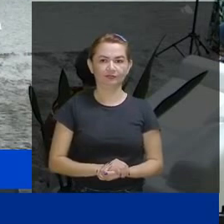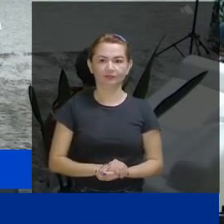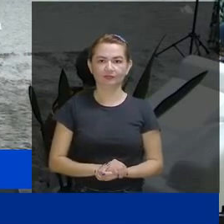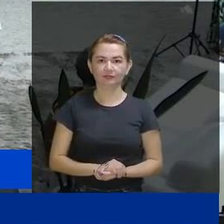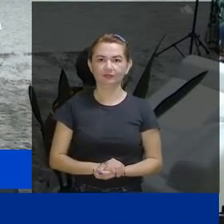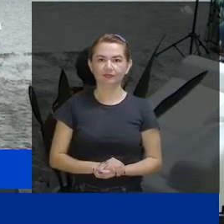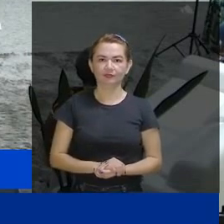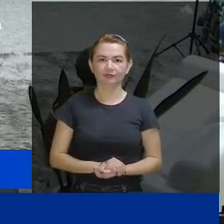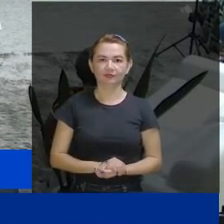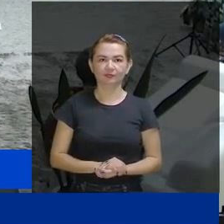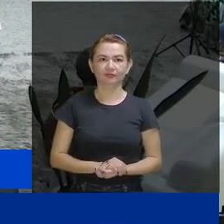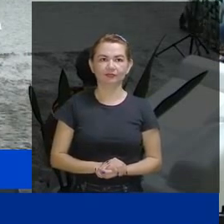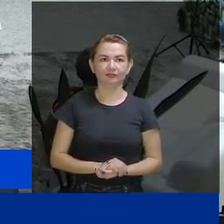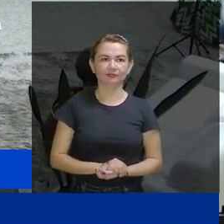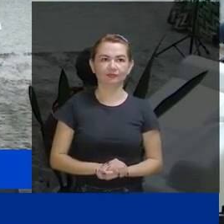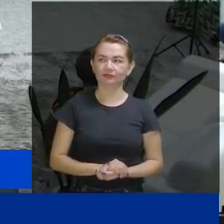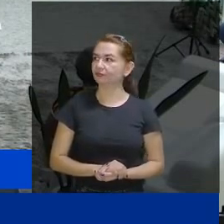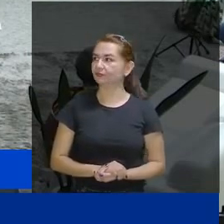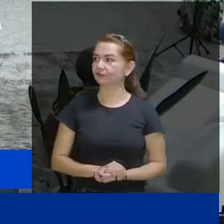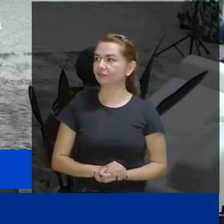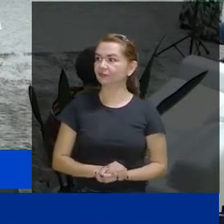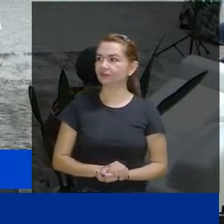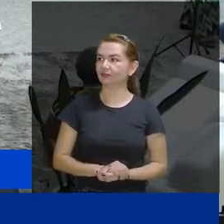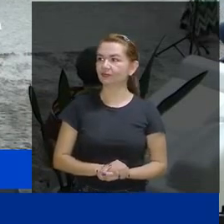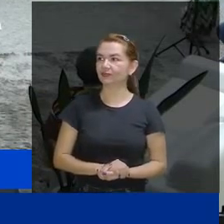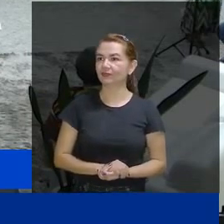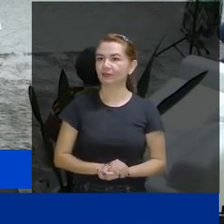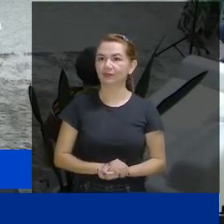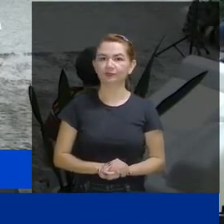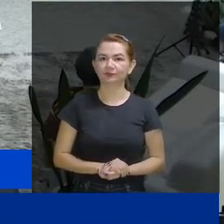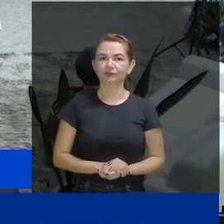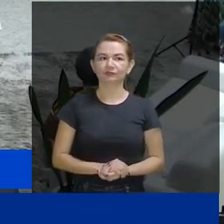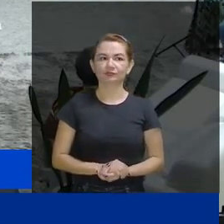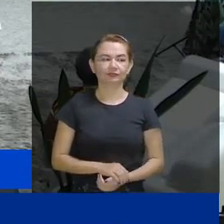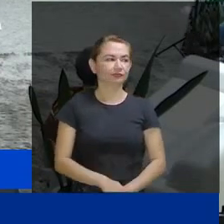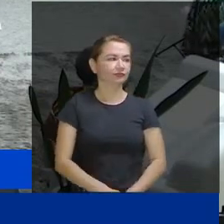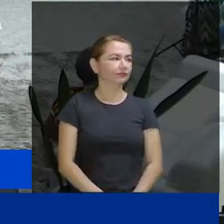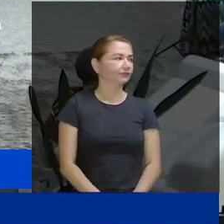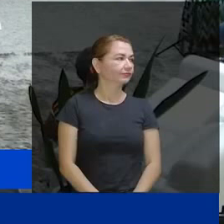Na barra inferior da tela, seminário Autodeclaração Racial.